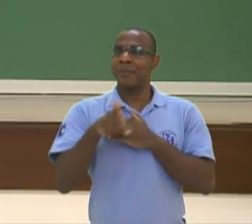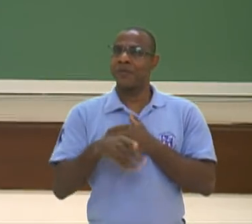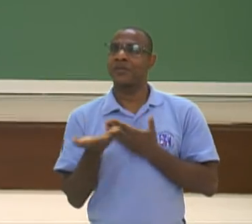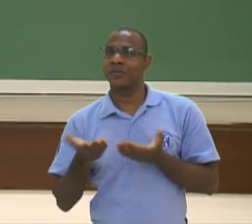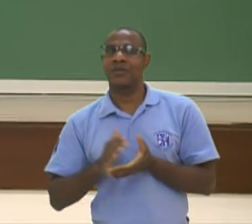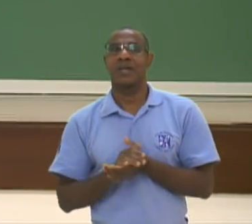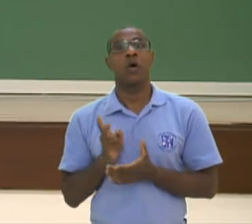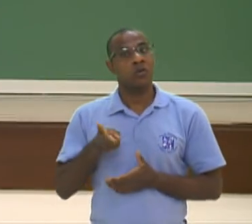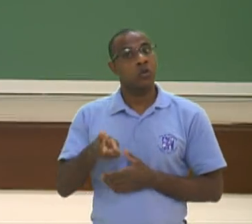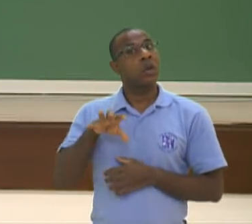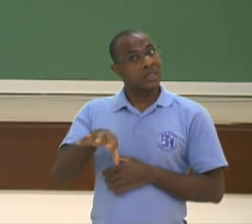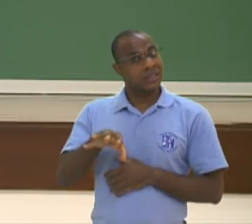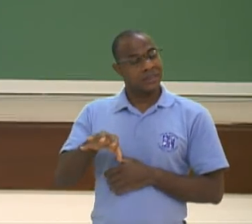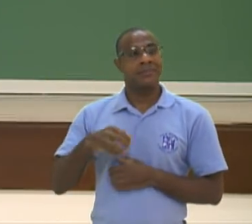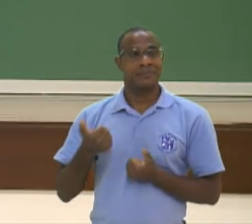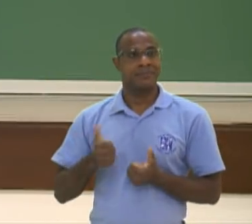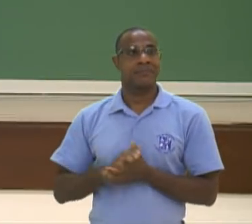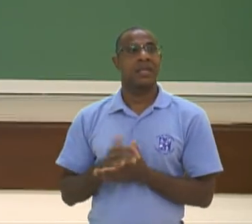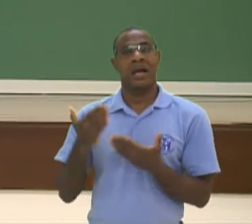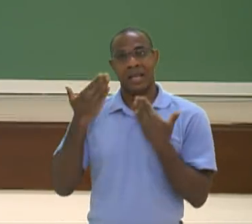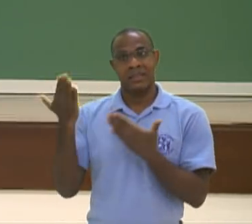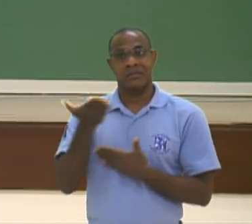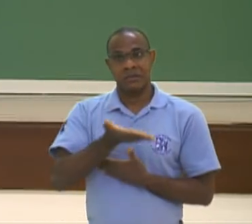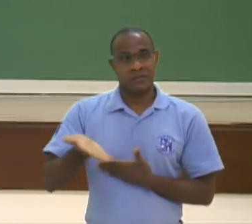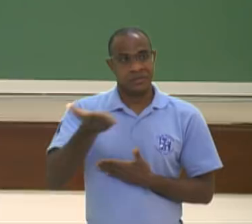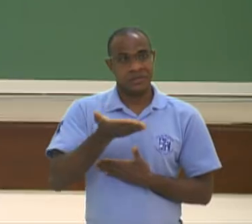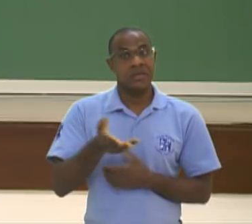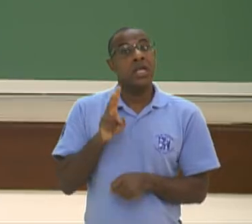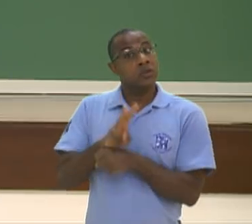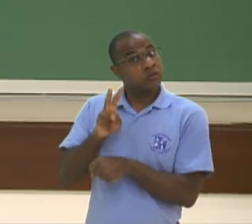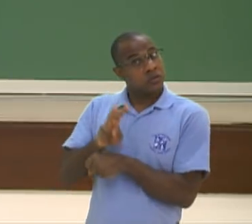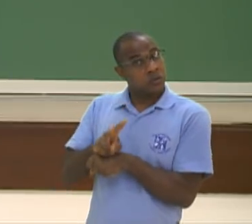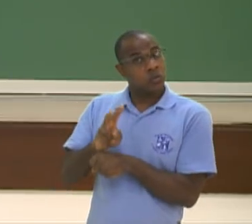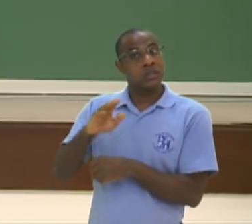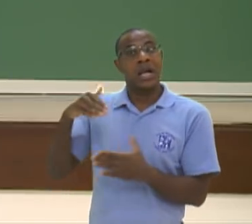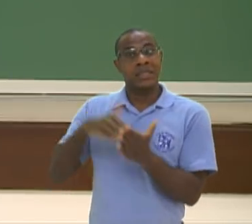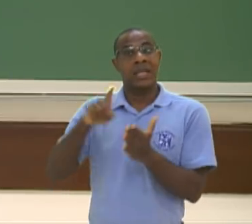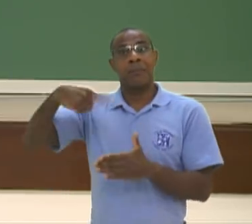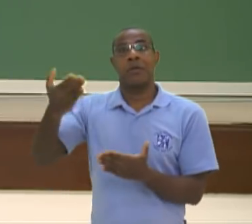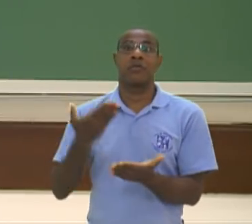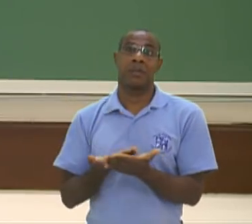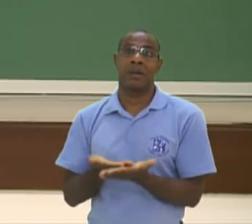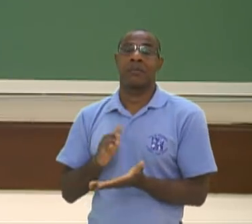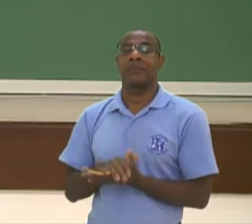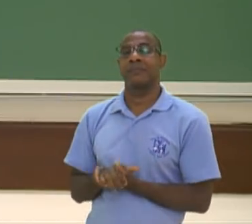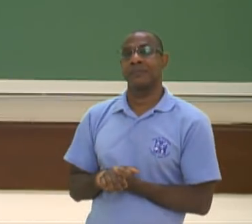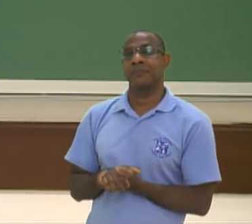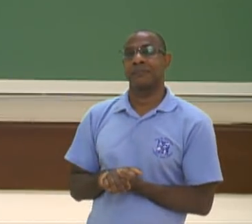é sucesso, tá? Agradeço a atenção, se cuidem e até a nossa próxima aula.